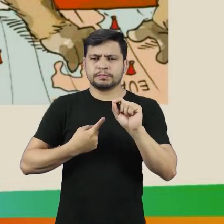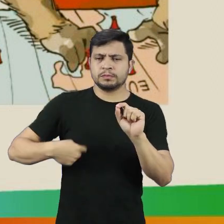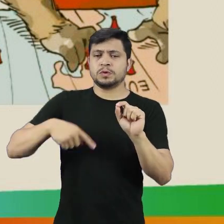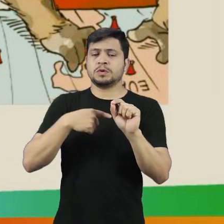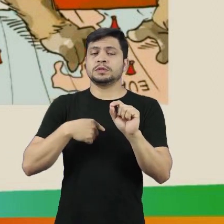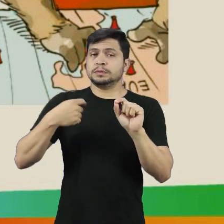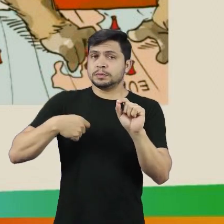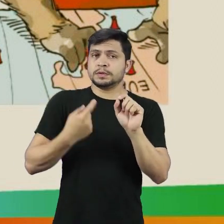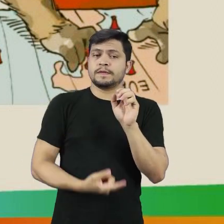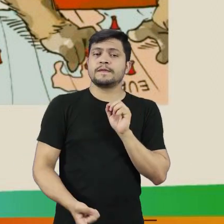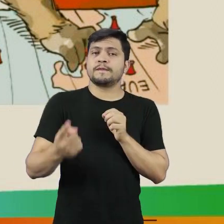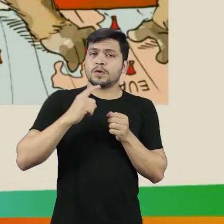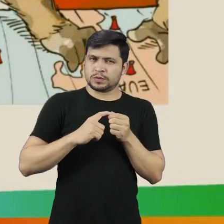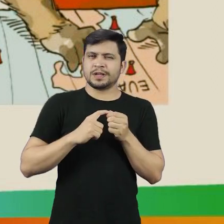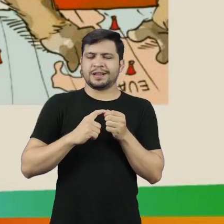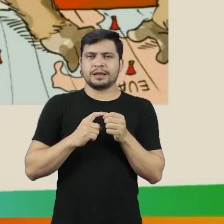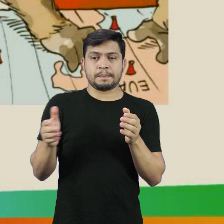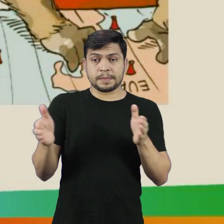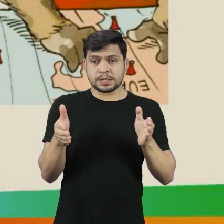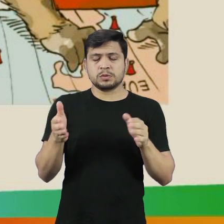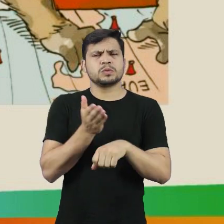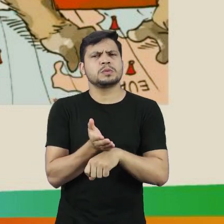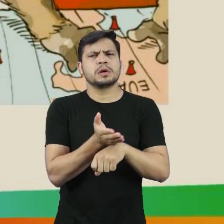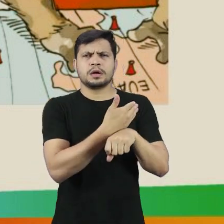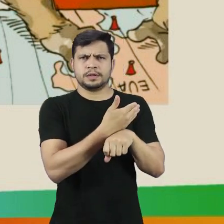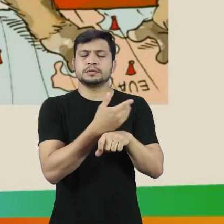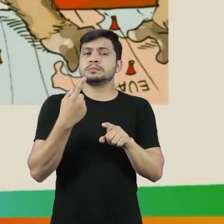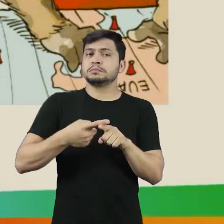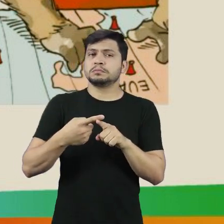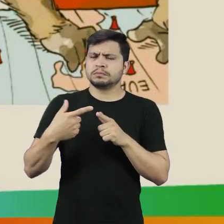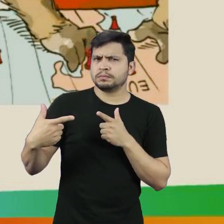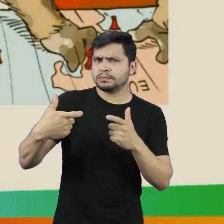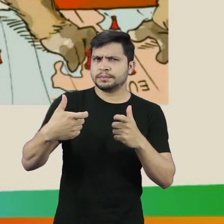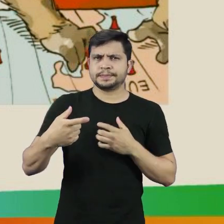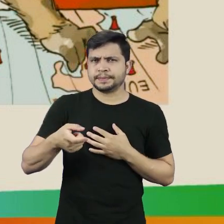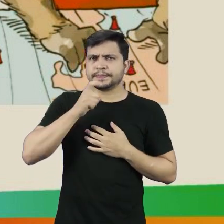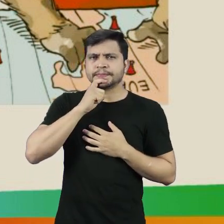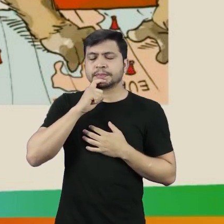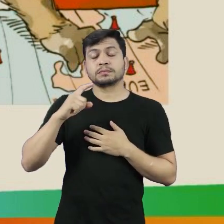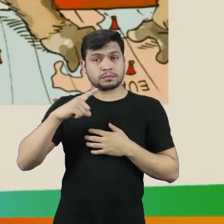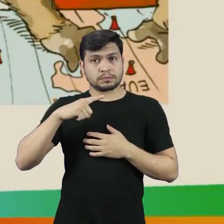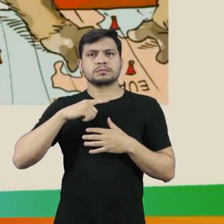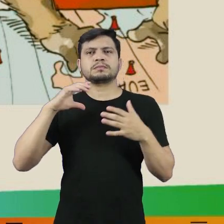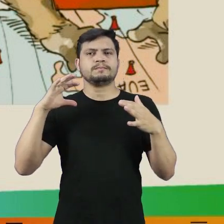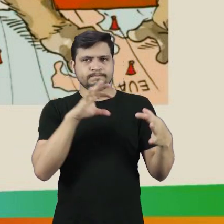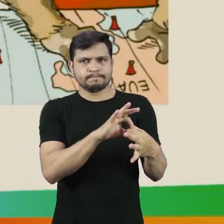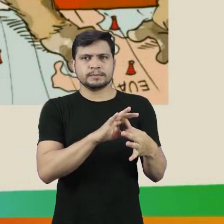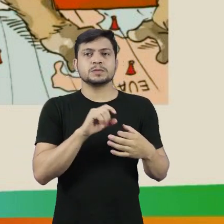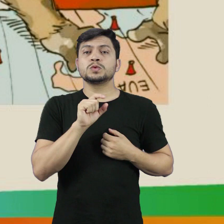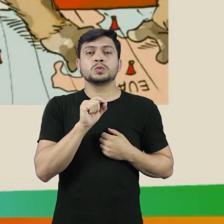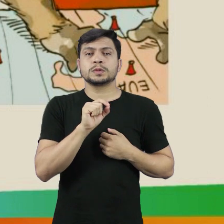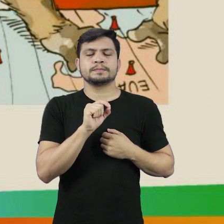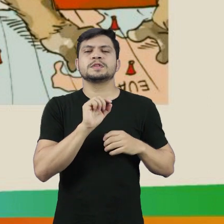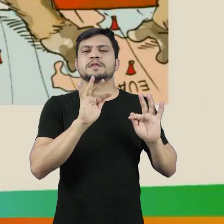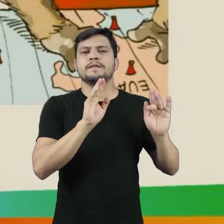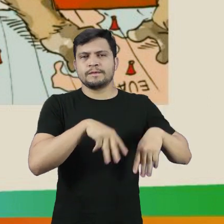volte um pouco antes mesmo desse período. A gente não pode esquecer que Guerra Fria está completamente ligado ao fim da Segunda Guerra